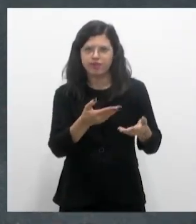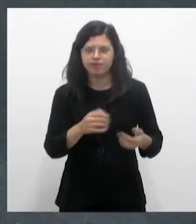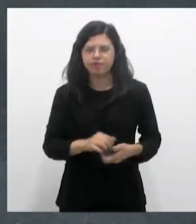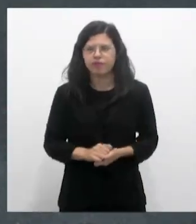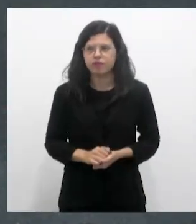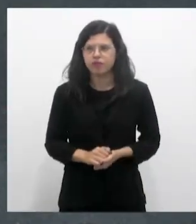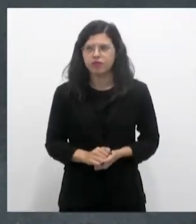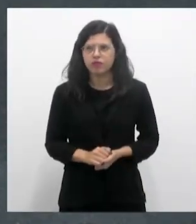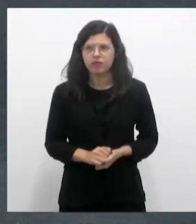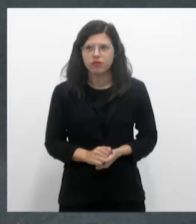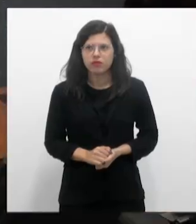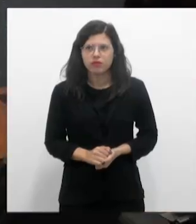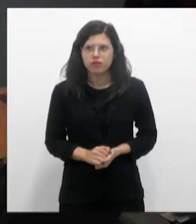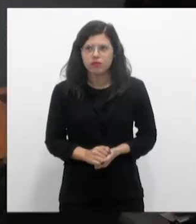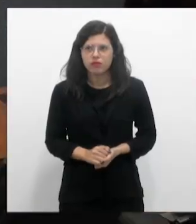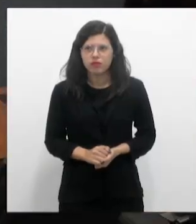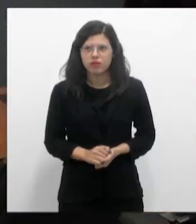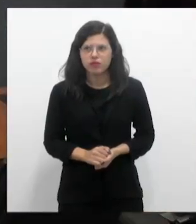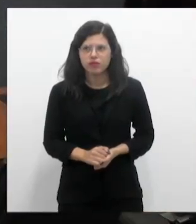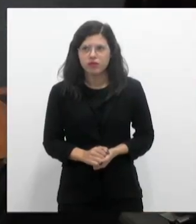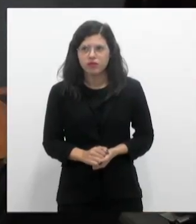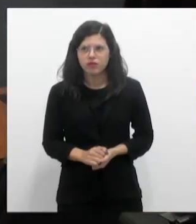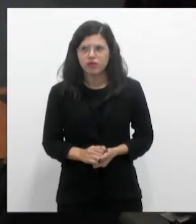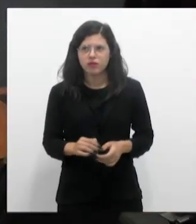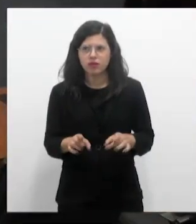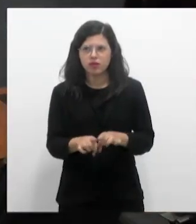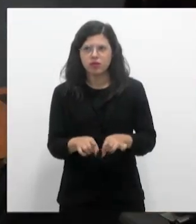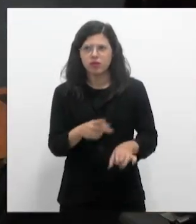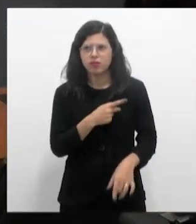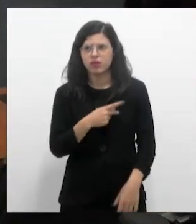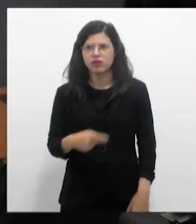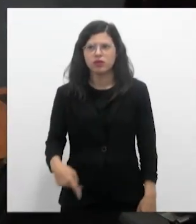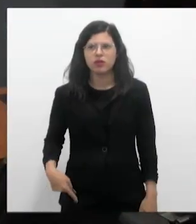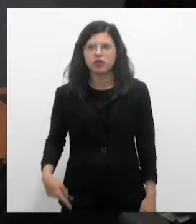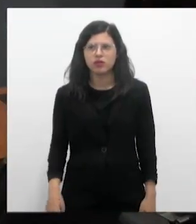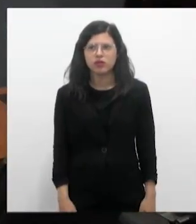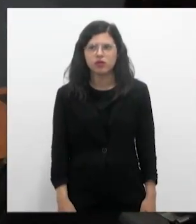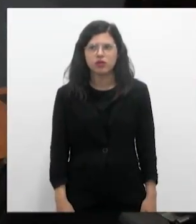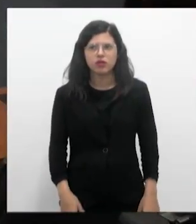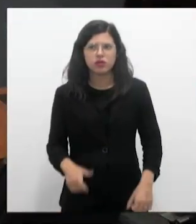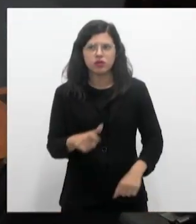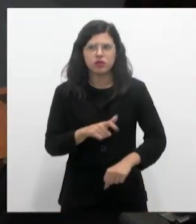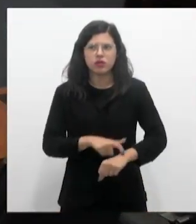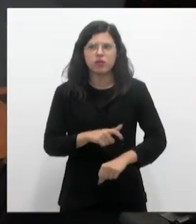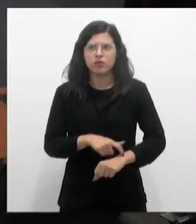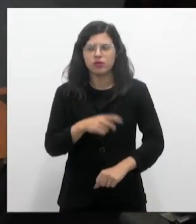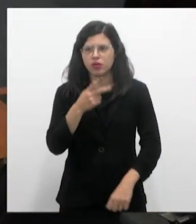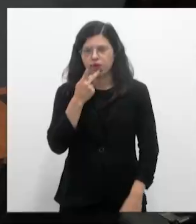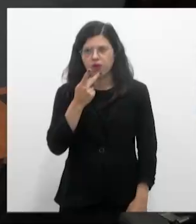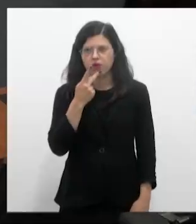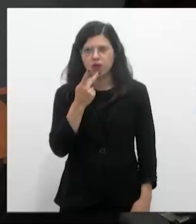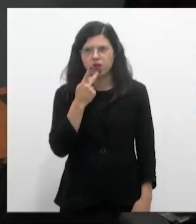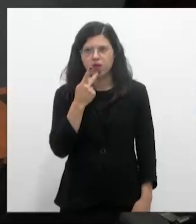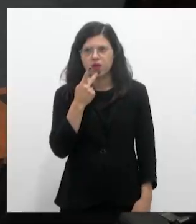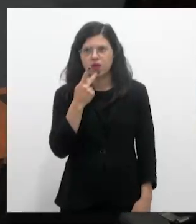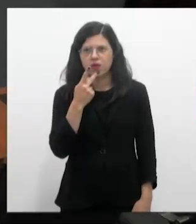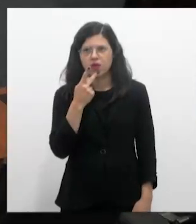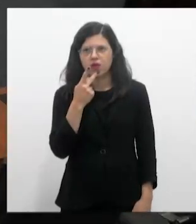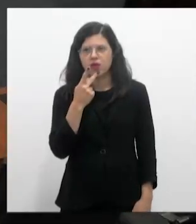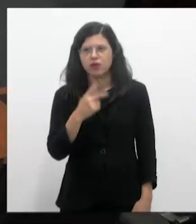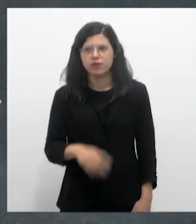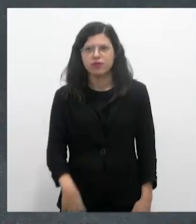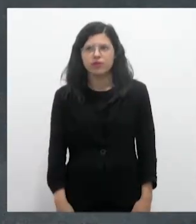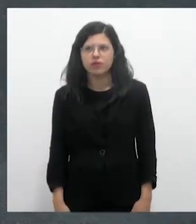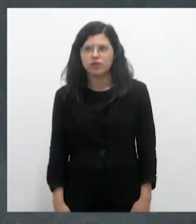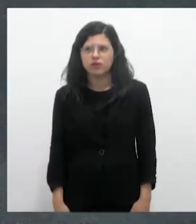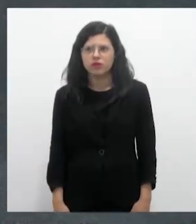Excelência. E ainda, senhor presidente, não deu tempo de eu falar, também está no